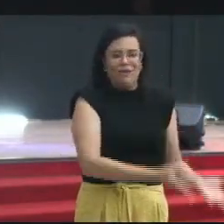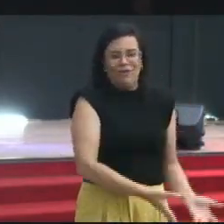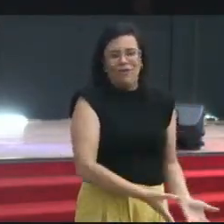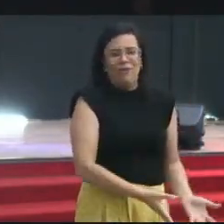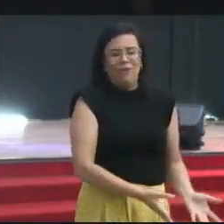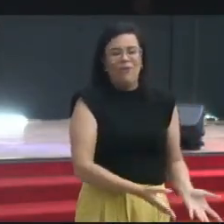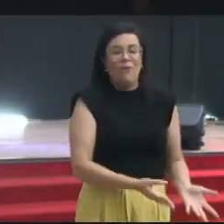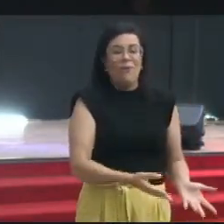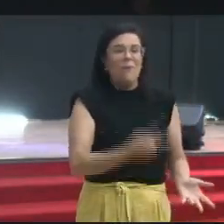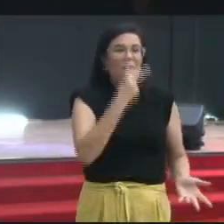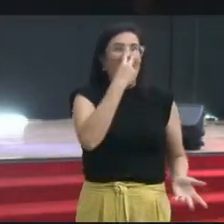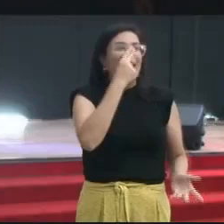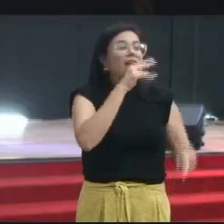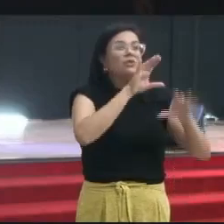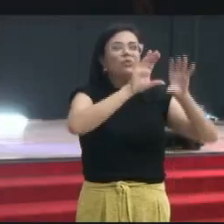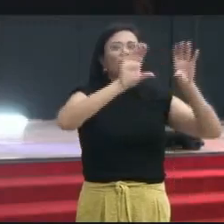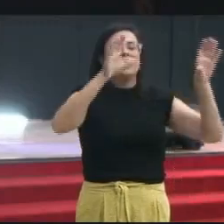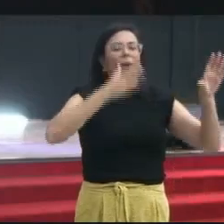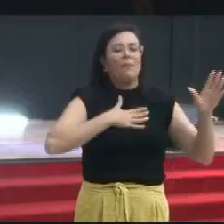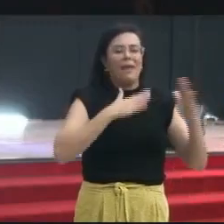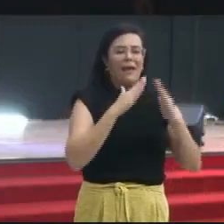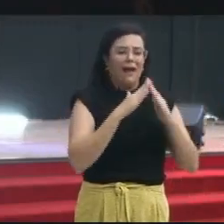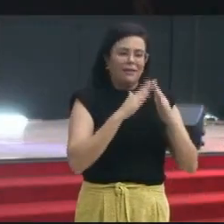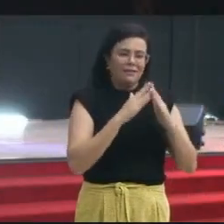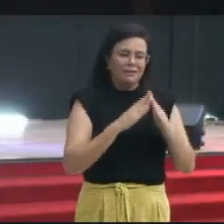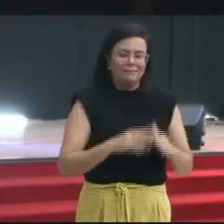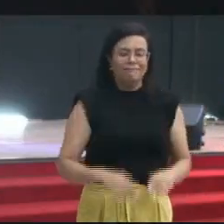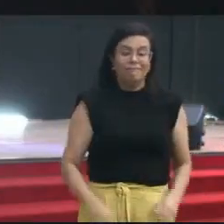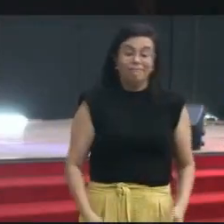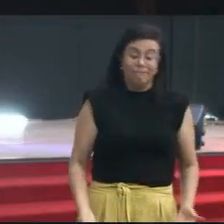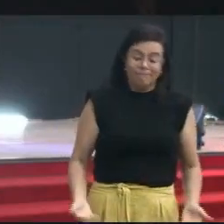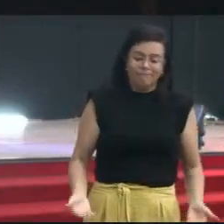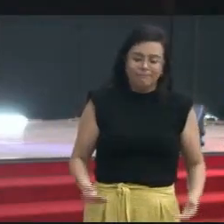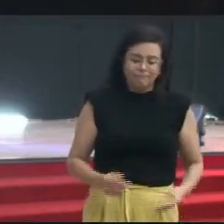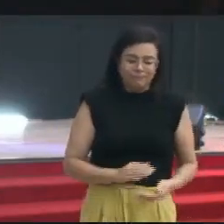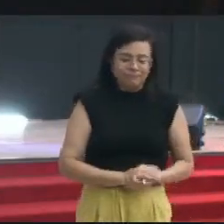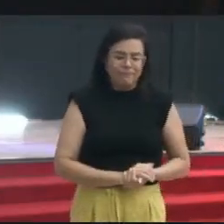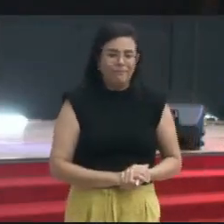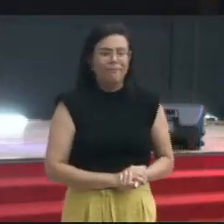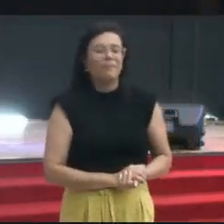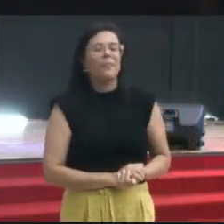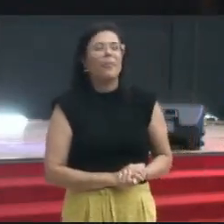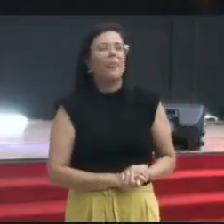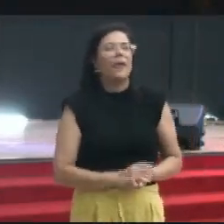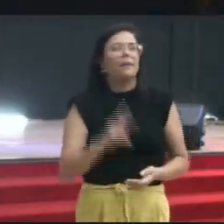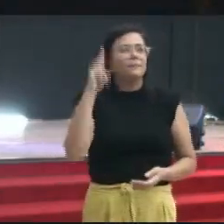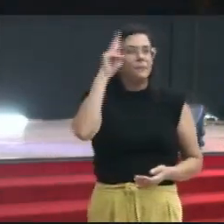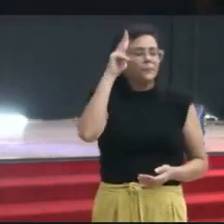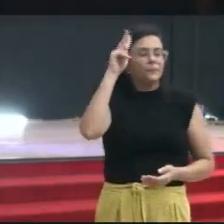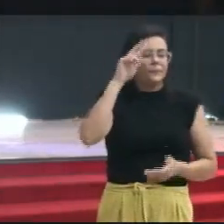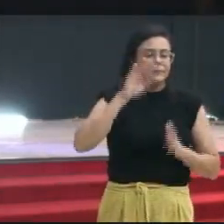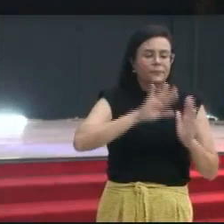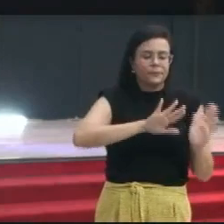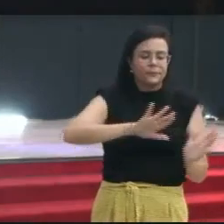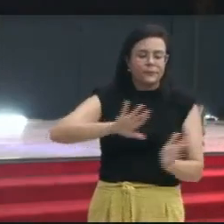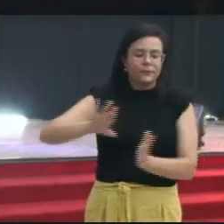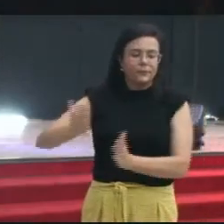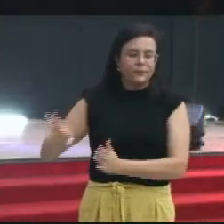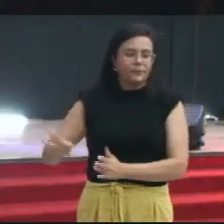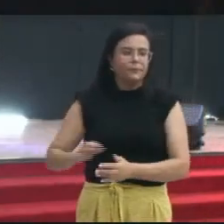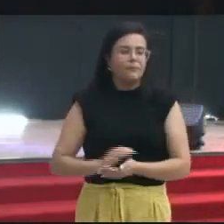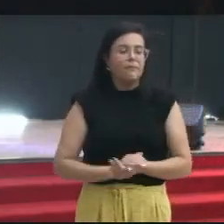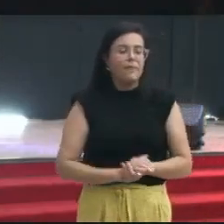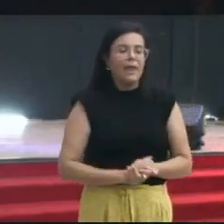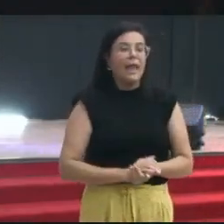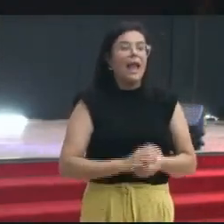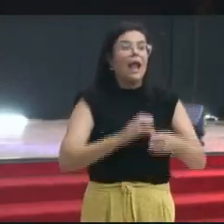Traga o céu para dentro da sua casa. Aqui não tem, amém. Aqui não tem.